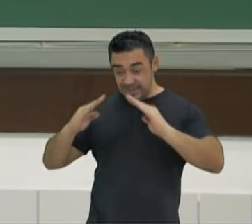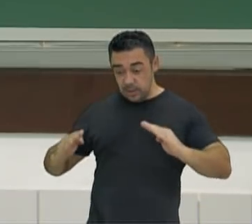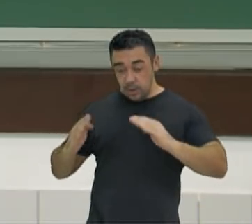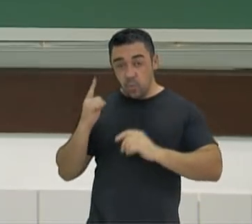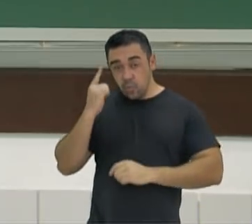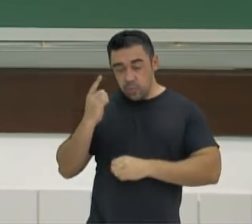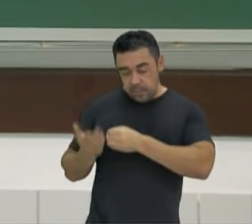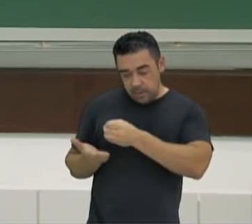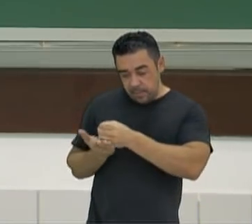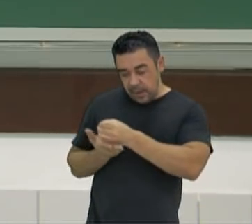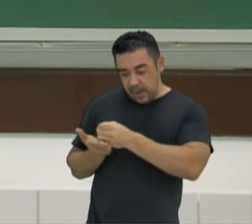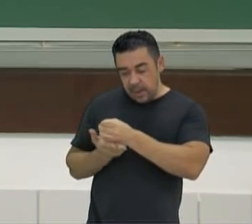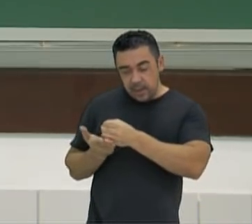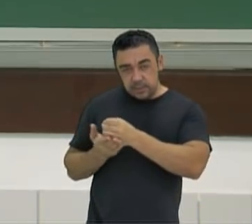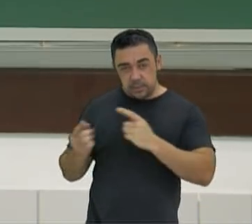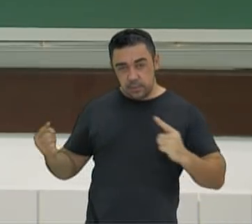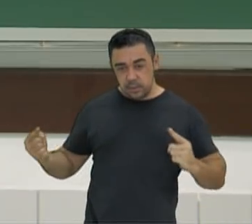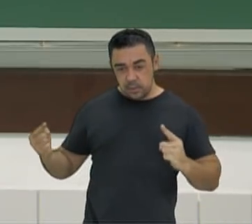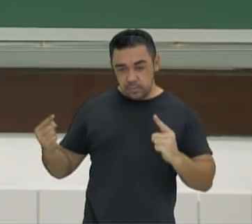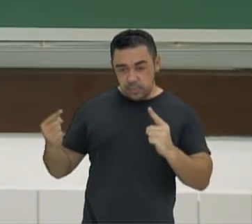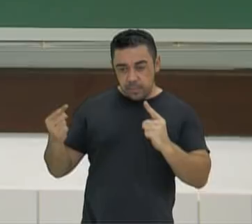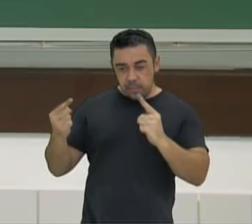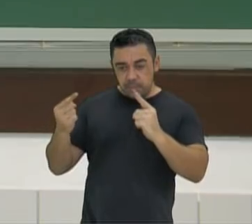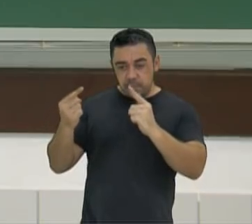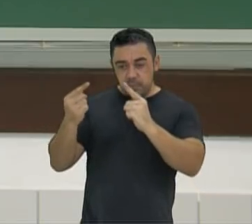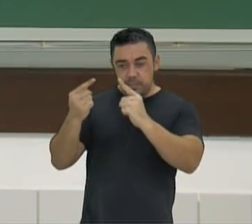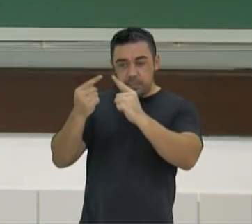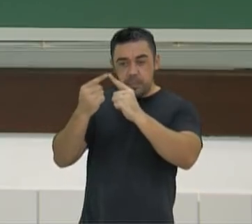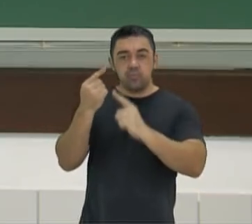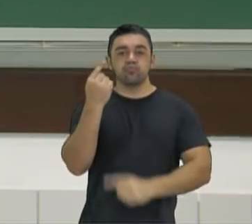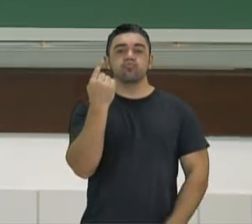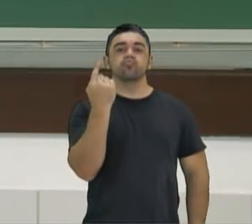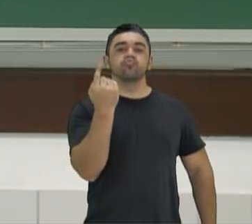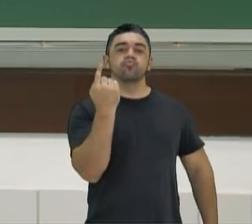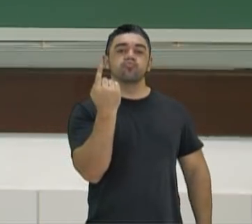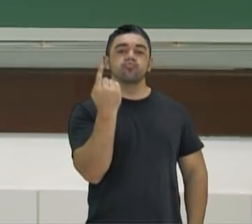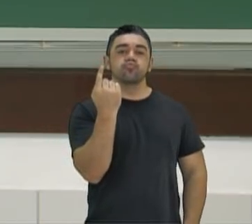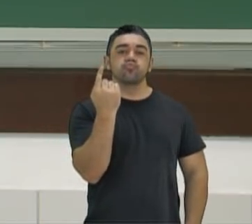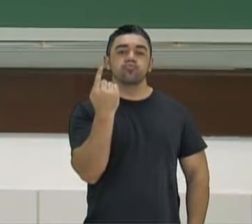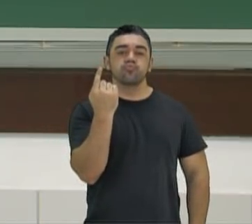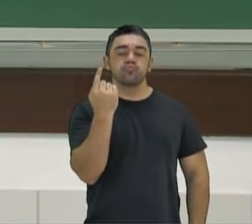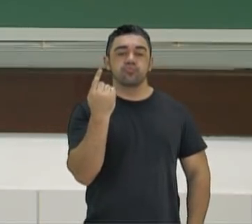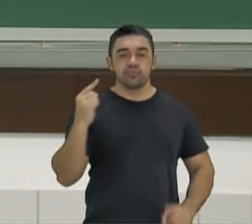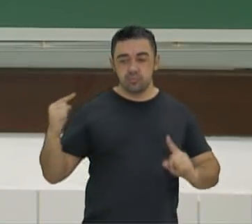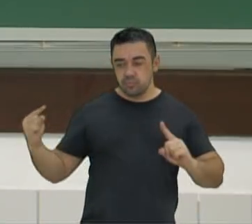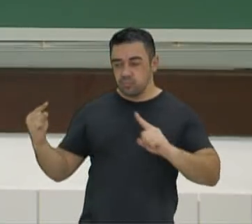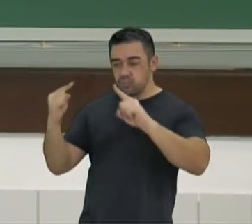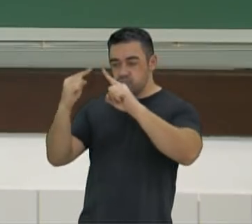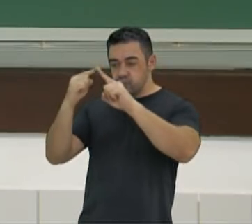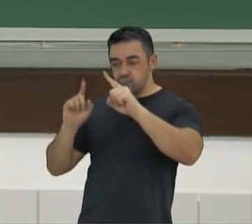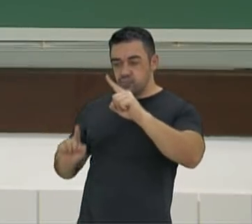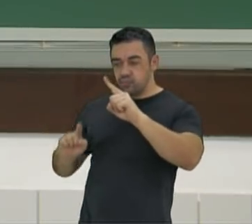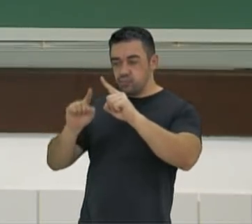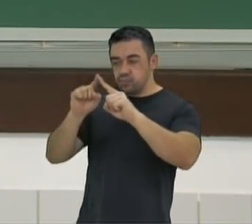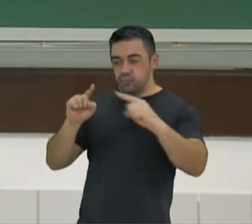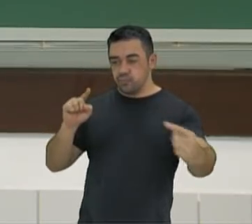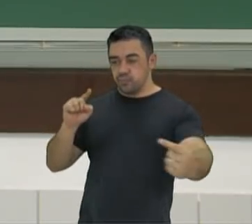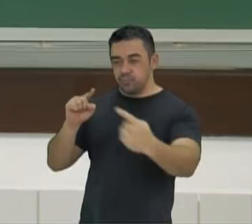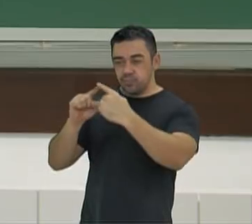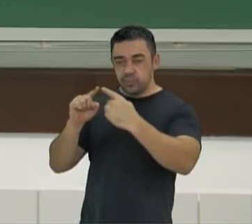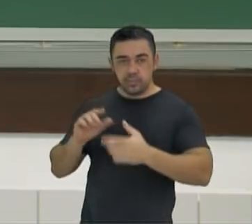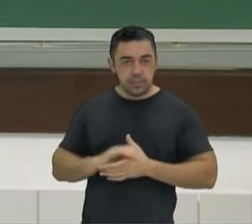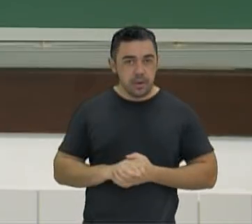base, mas a característica principal da pirâmide é que ele tem um vértice em comum com as suas faces